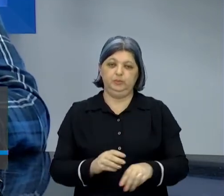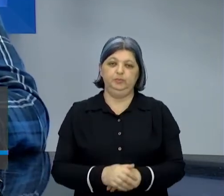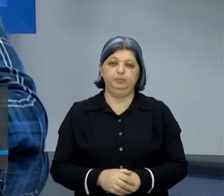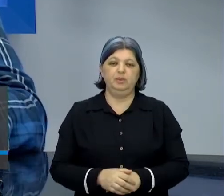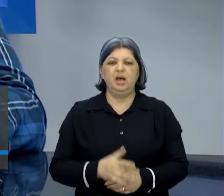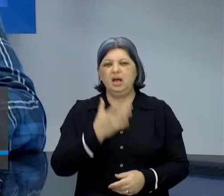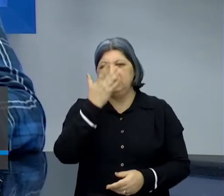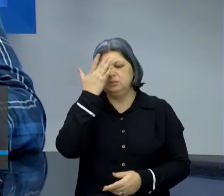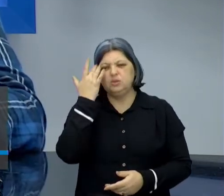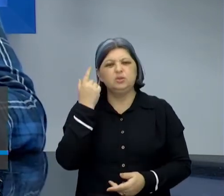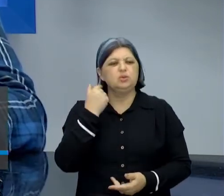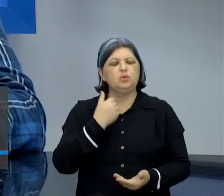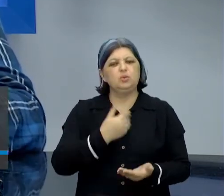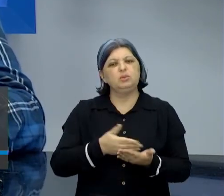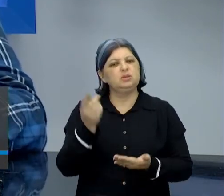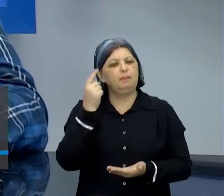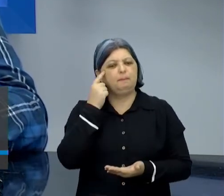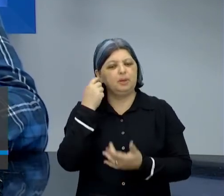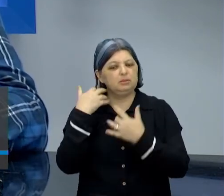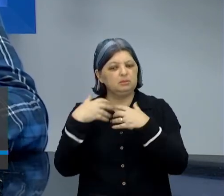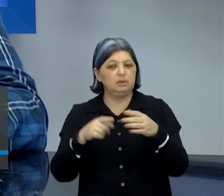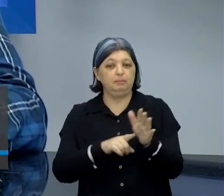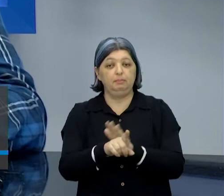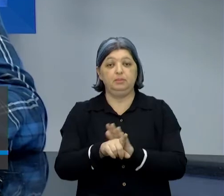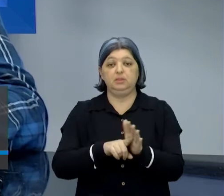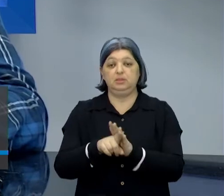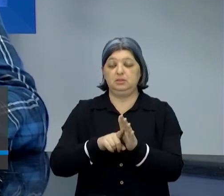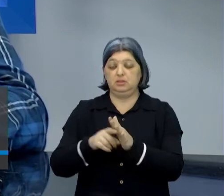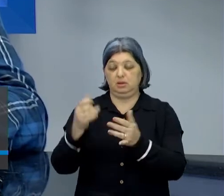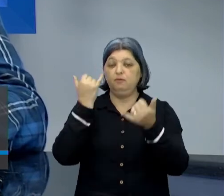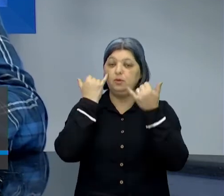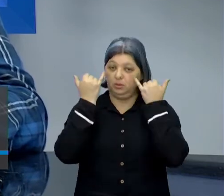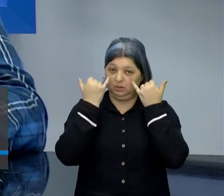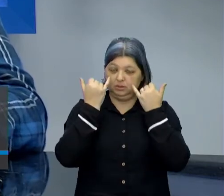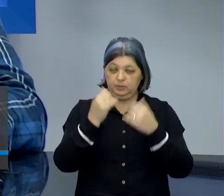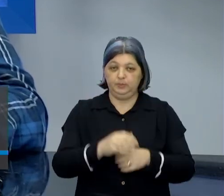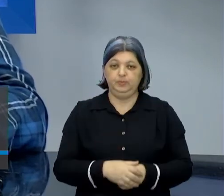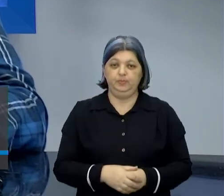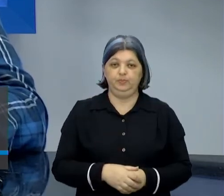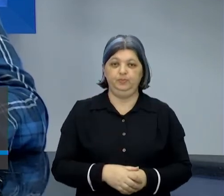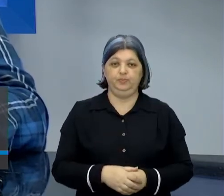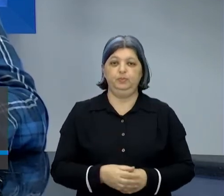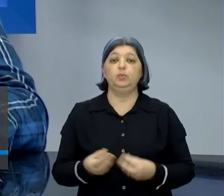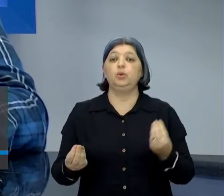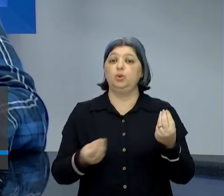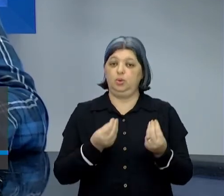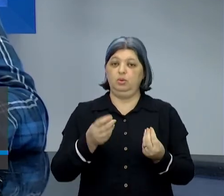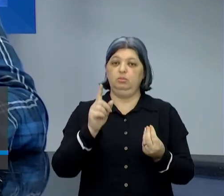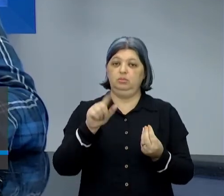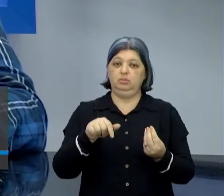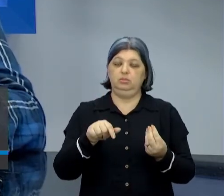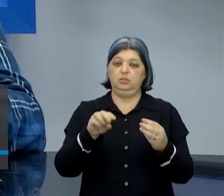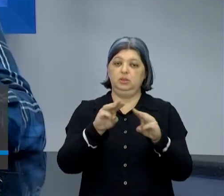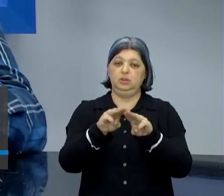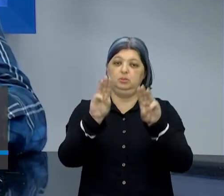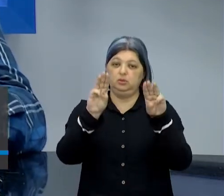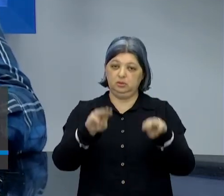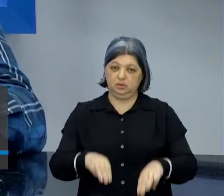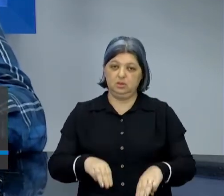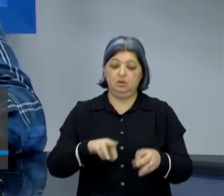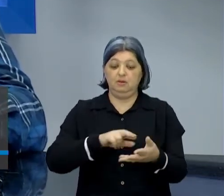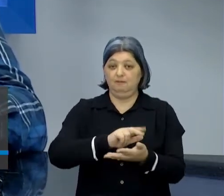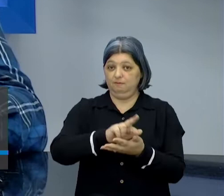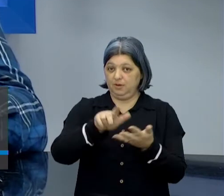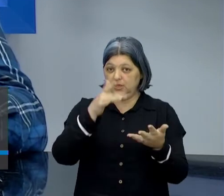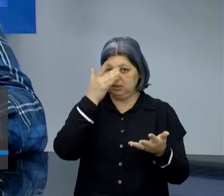a pensar, né, refletir e pesquisar informações a respeito dele. Então, como foi um museu em que várias pessoas